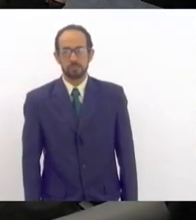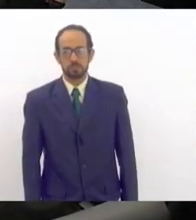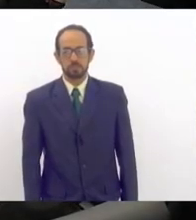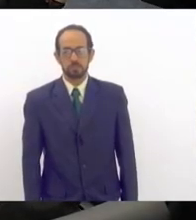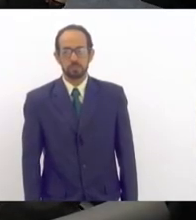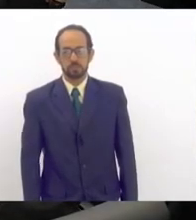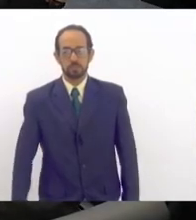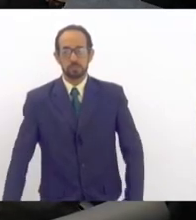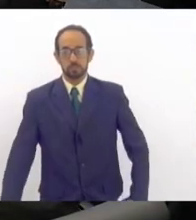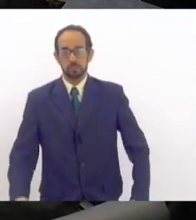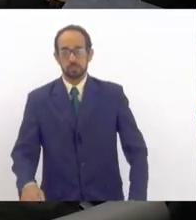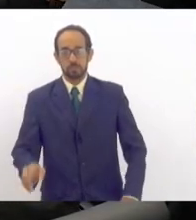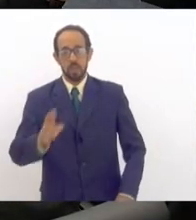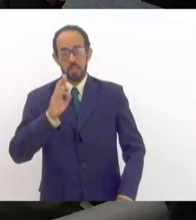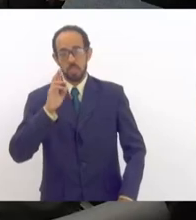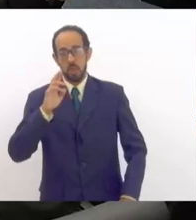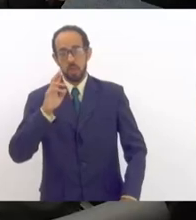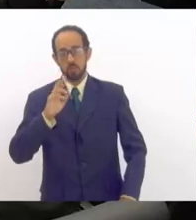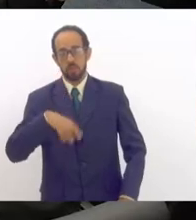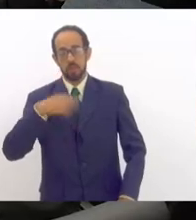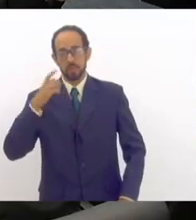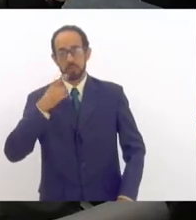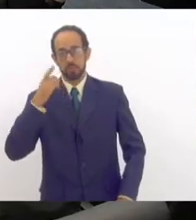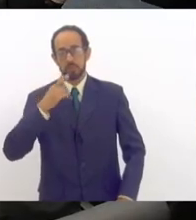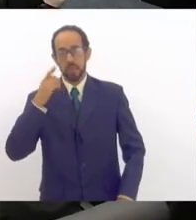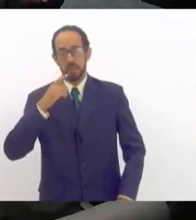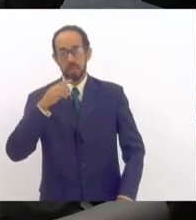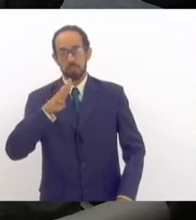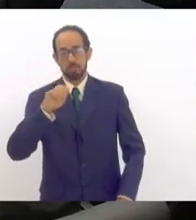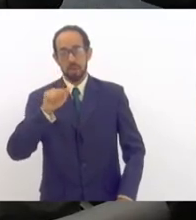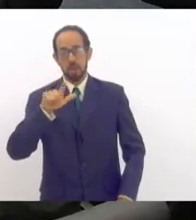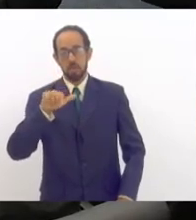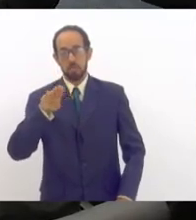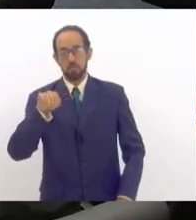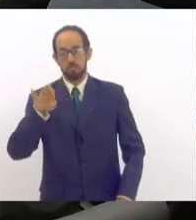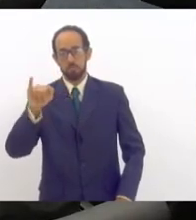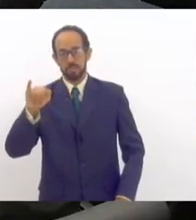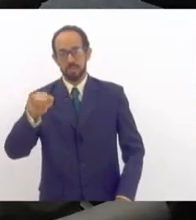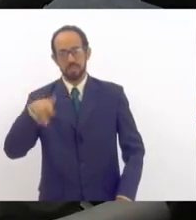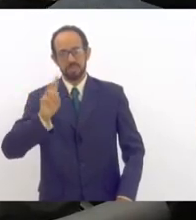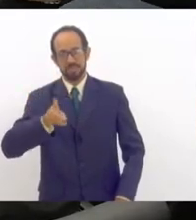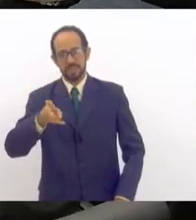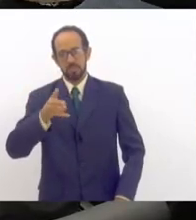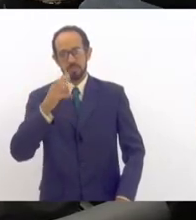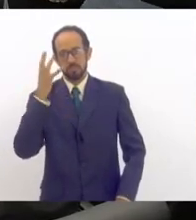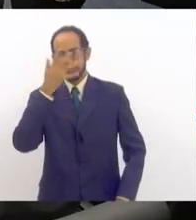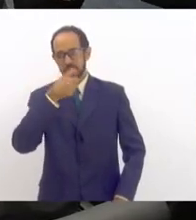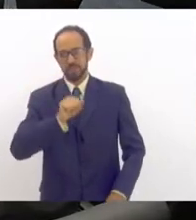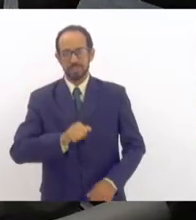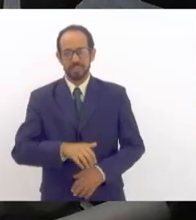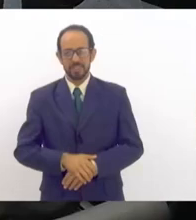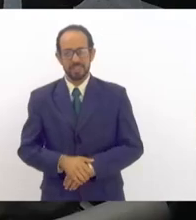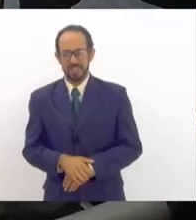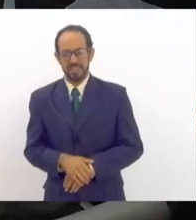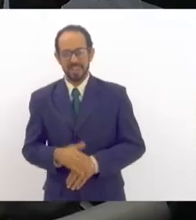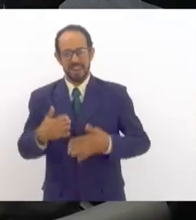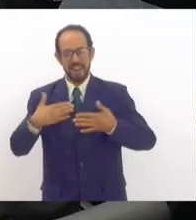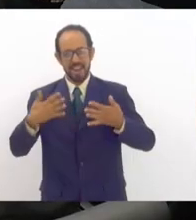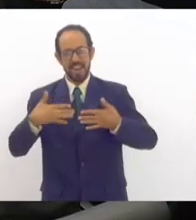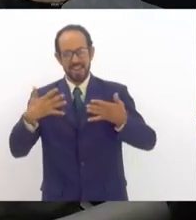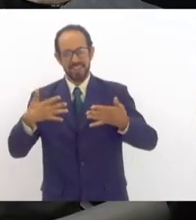deputada Dani Balbi também tá sempre bonita sempre bem alegre